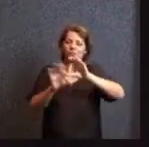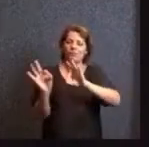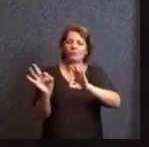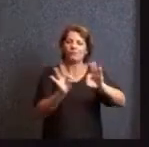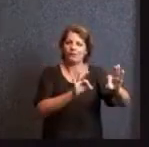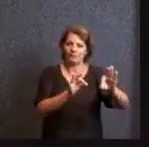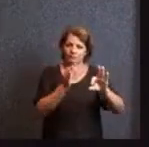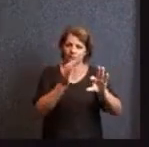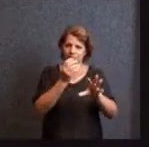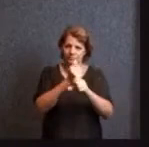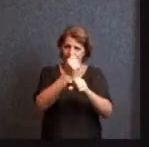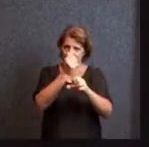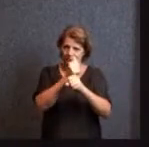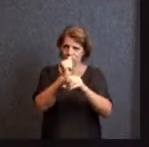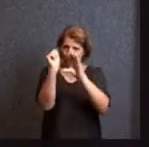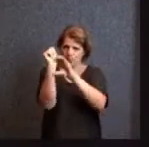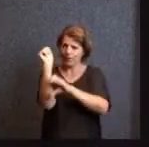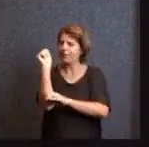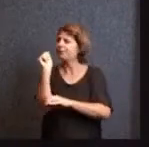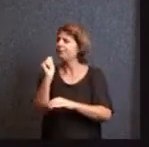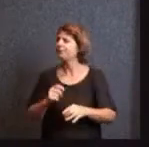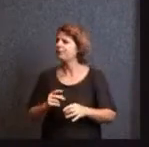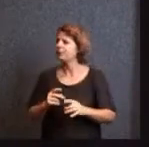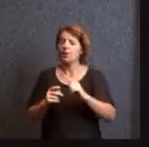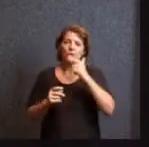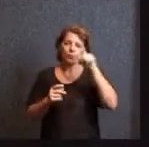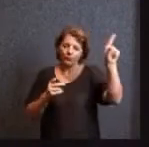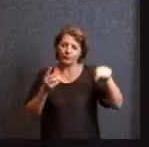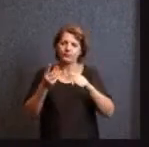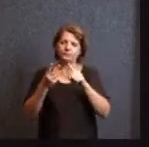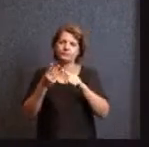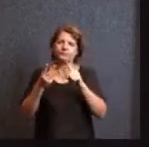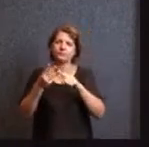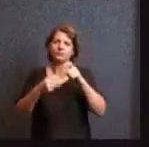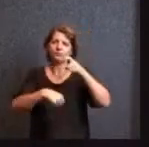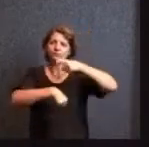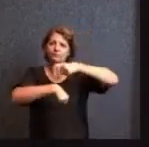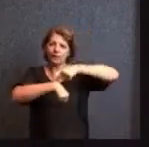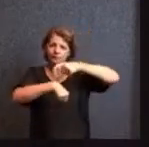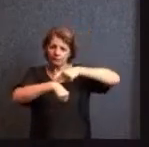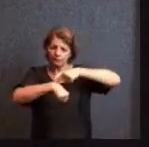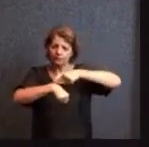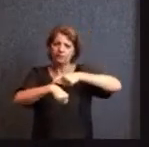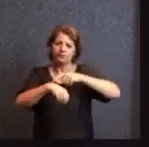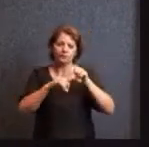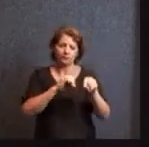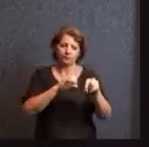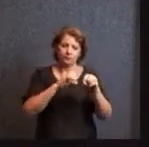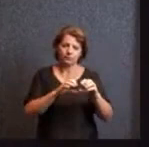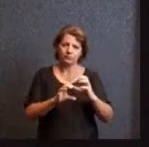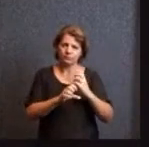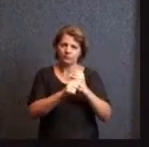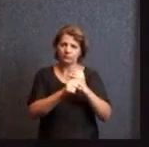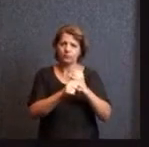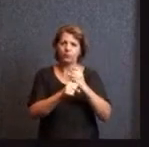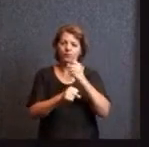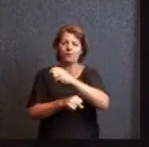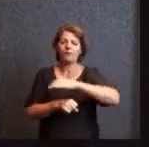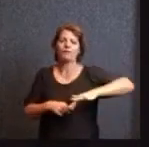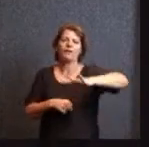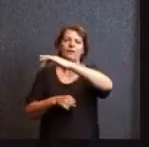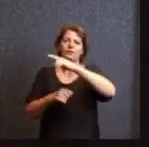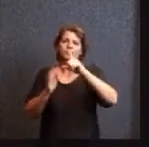Agora, temos uma outra proposição, volto a dizer, a do tempo escolar regular é no campo do comércio. A